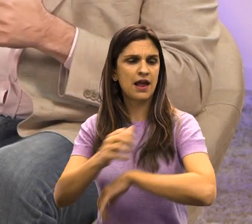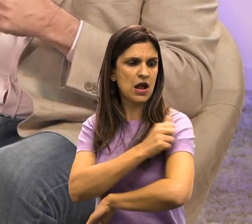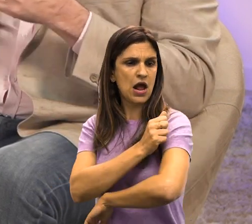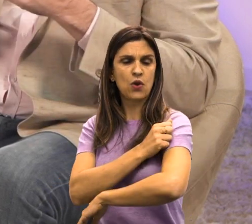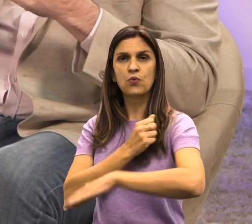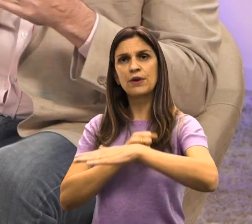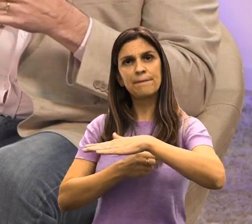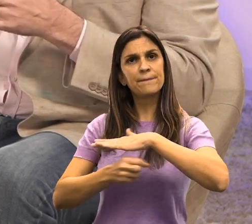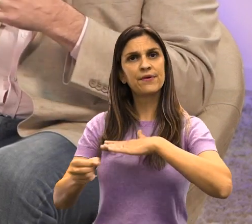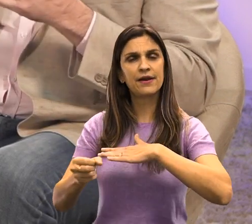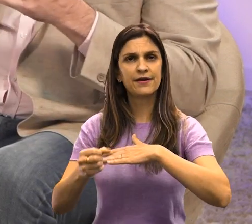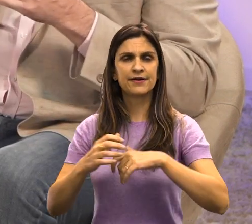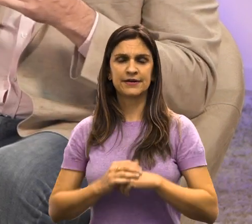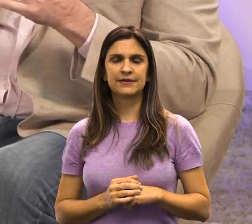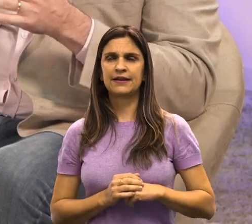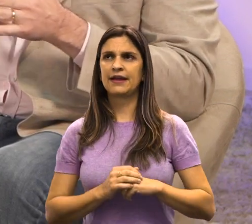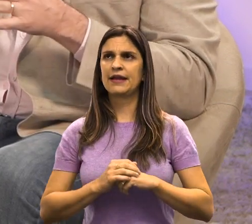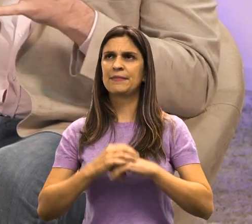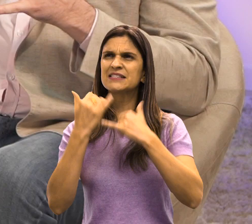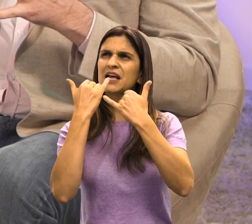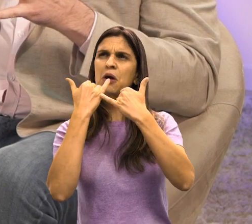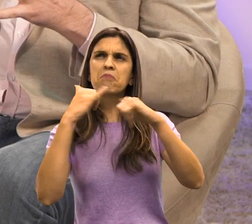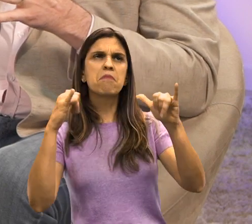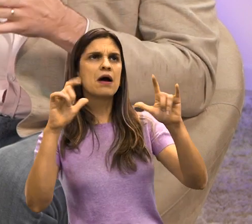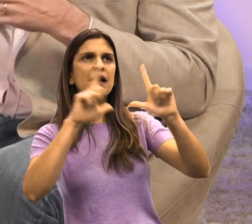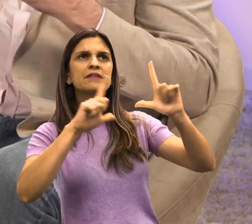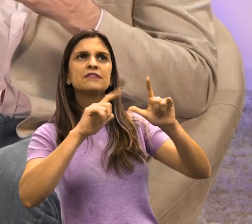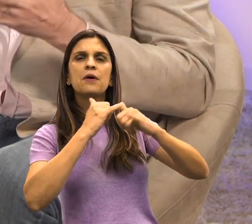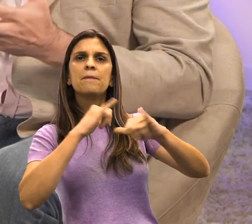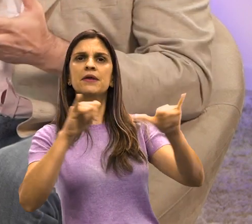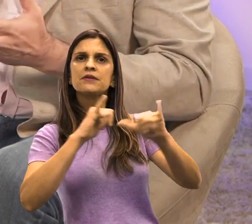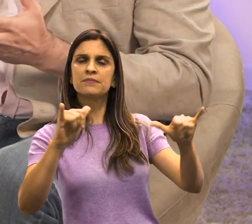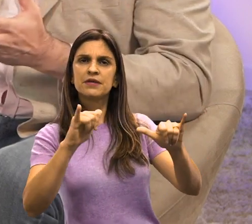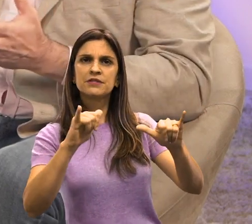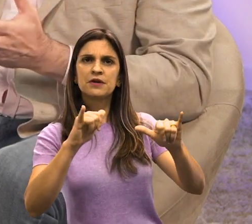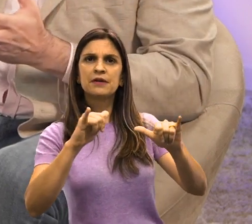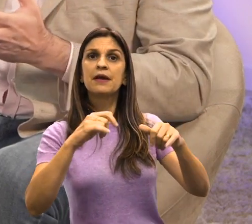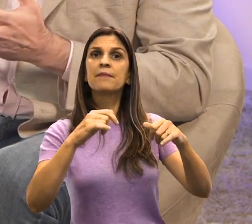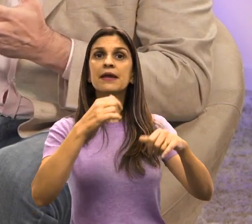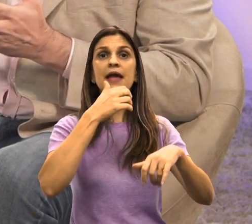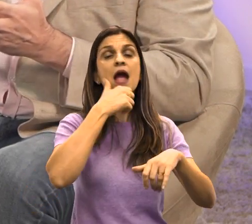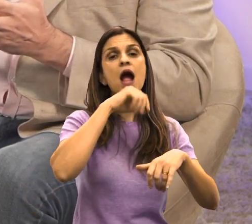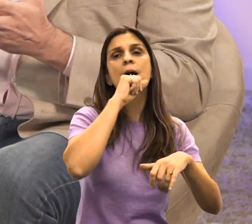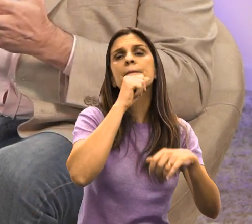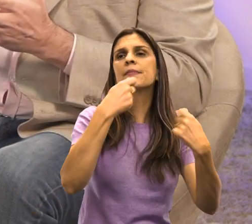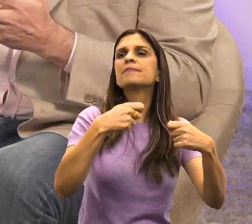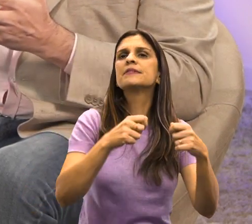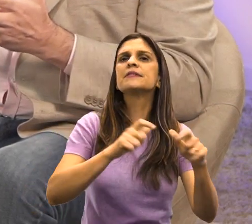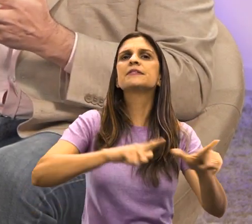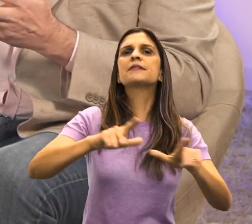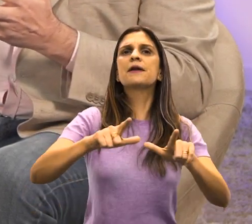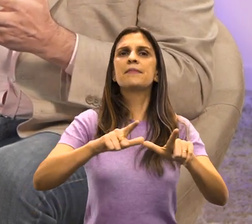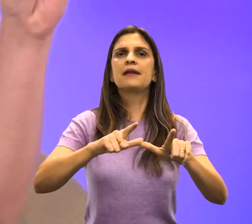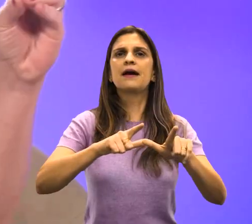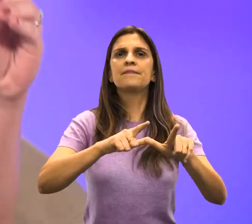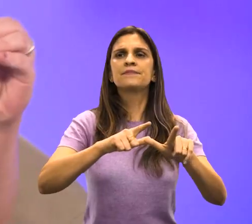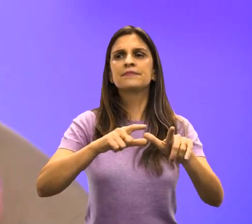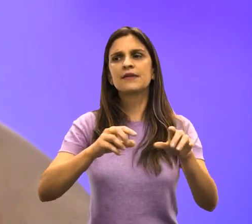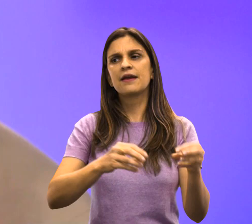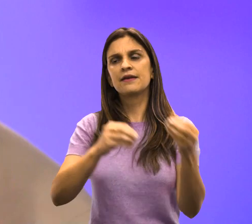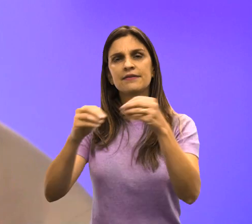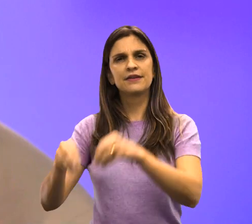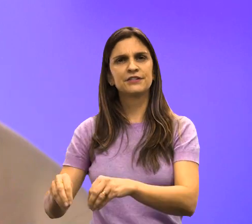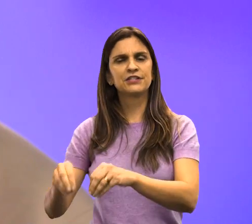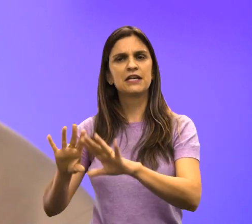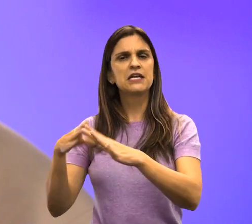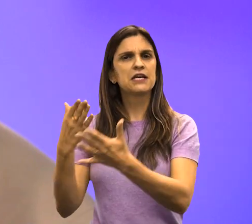como geralmente a mídia coloca, que é para a mãe trabalhar. Não, é um direito da criança. A importância é para a educação da criança.